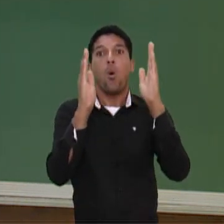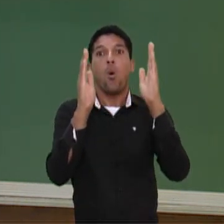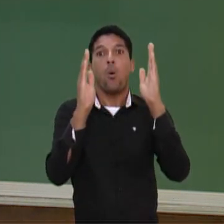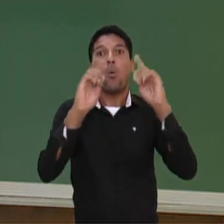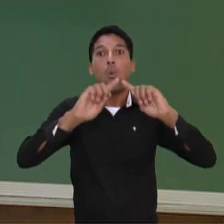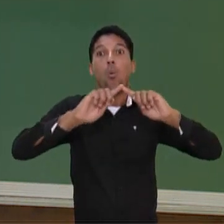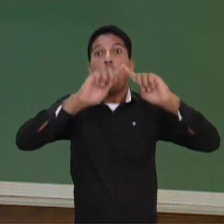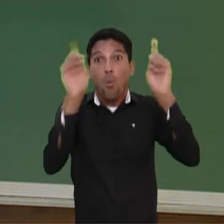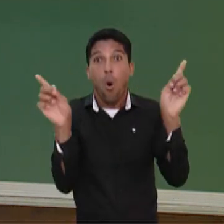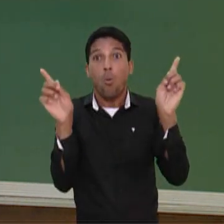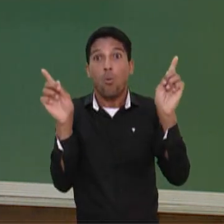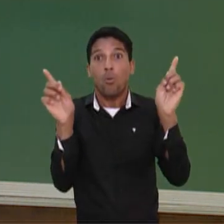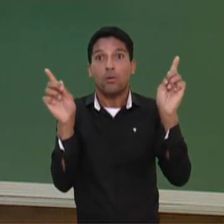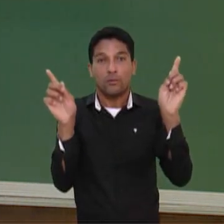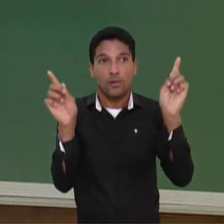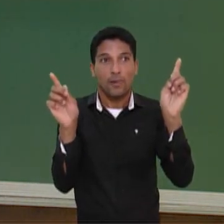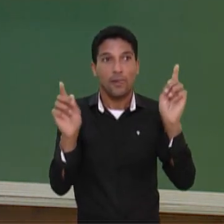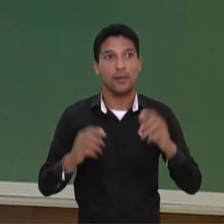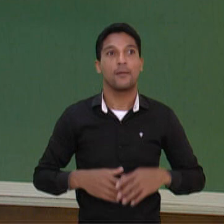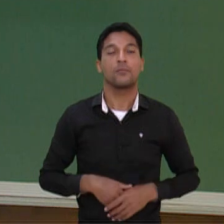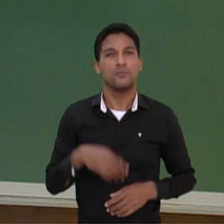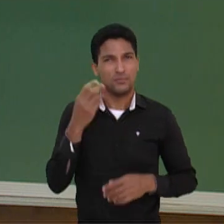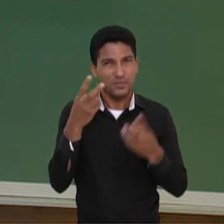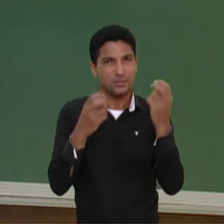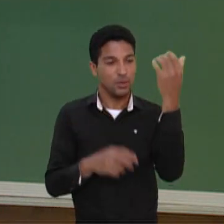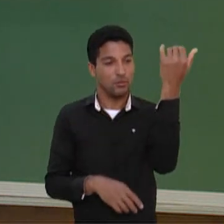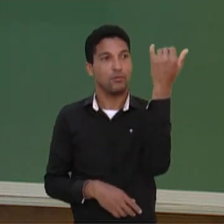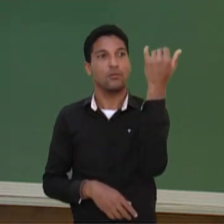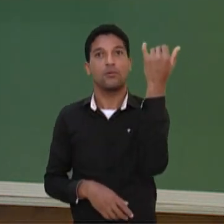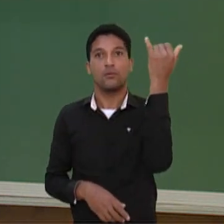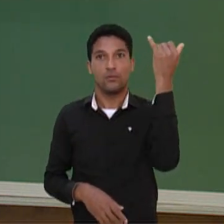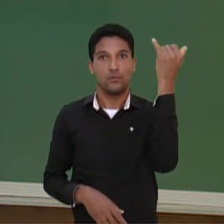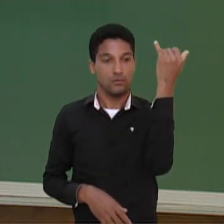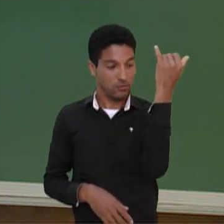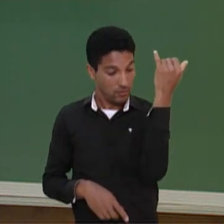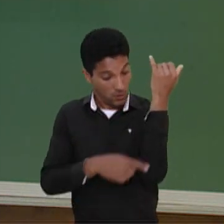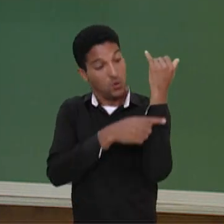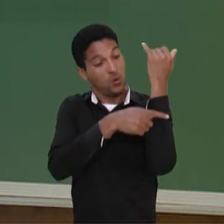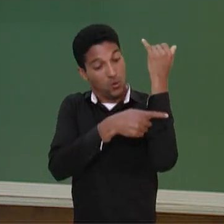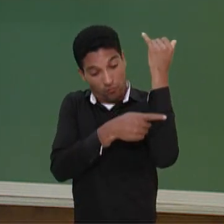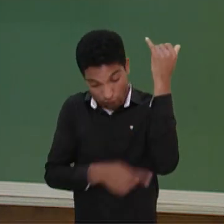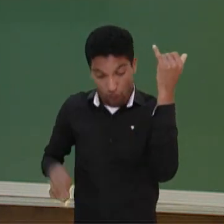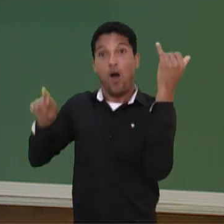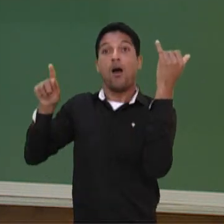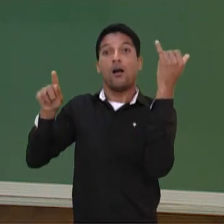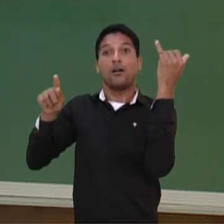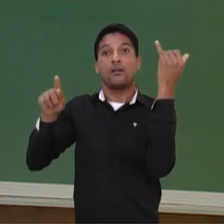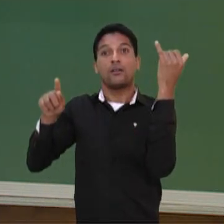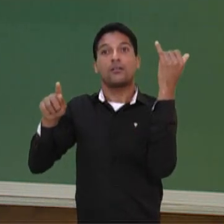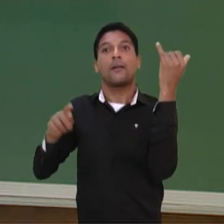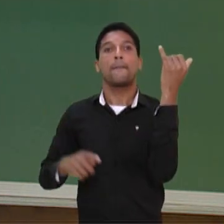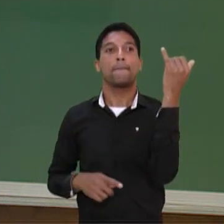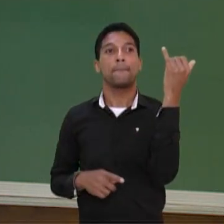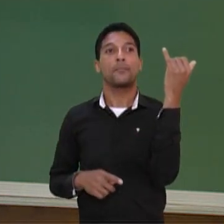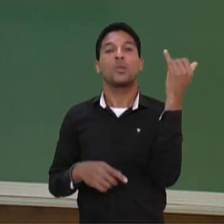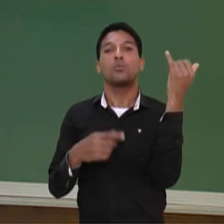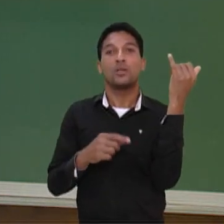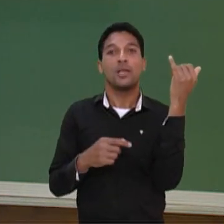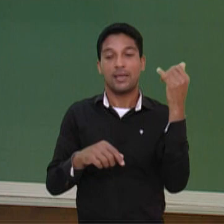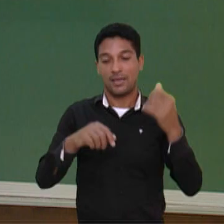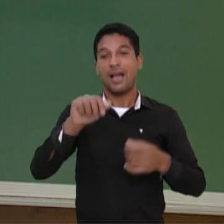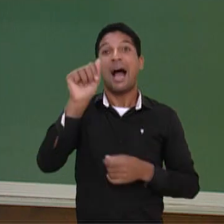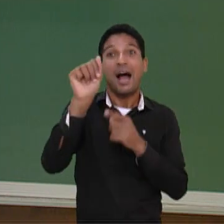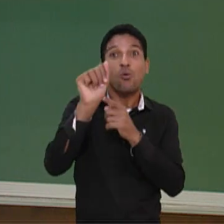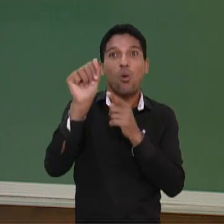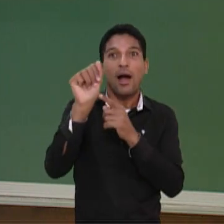né? Agora, vamos ver a próxima. Ó. A próxima, aumentei um pouquinho o valor do coeficiente de x ao quadrado. Nota que ela